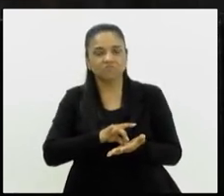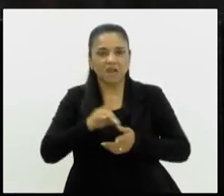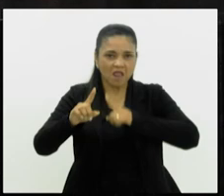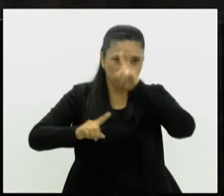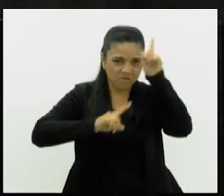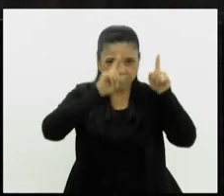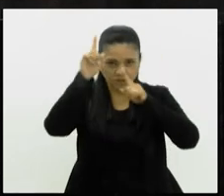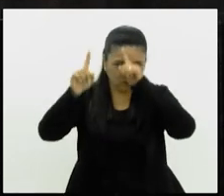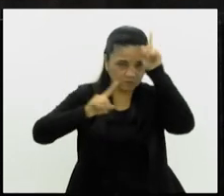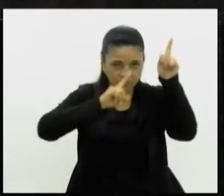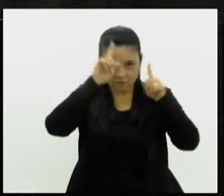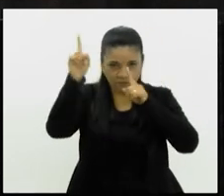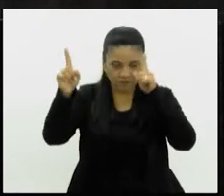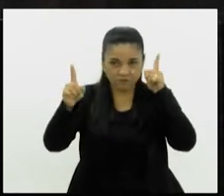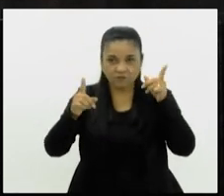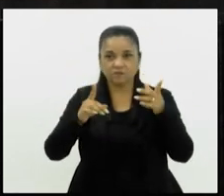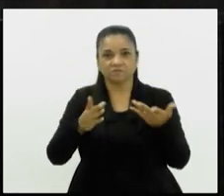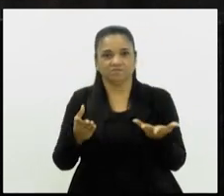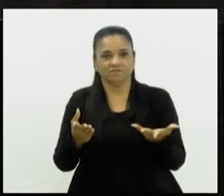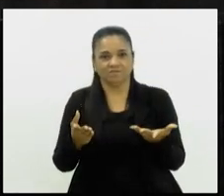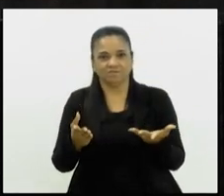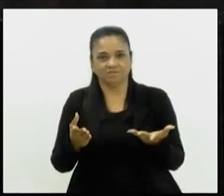invenções